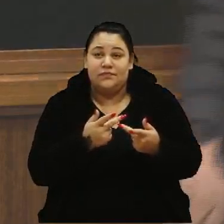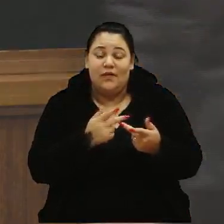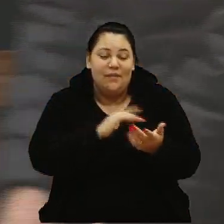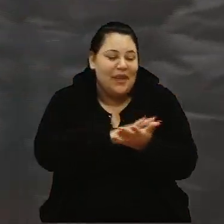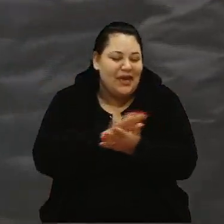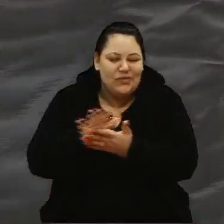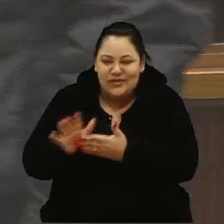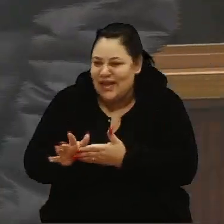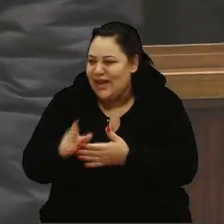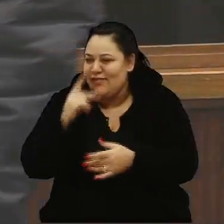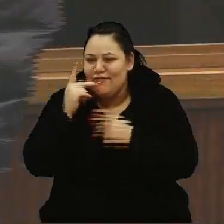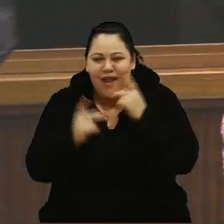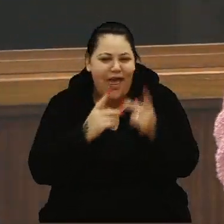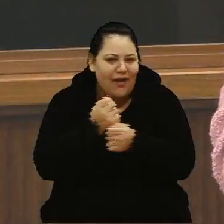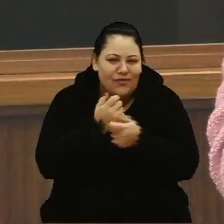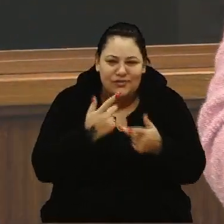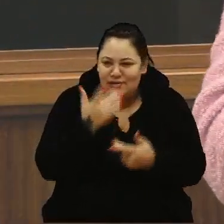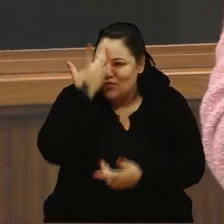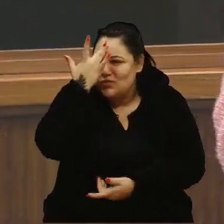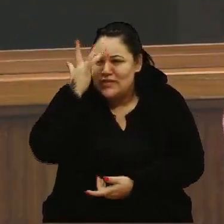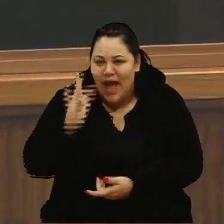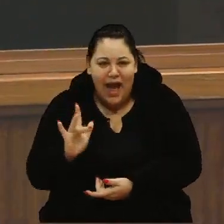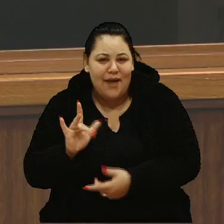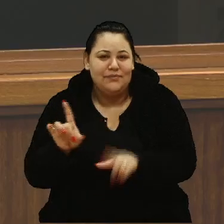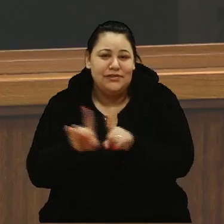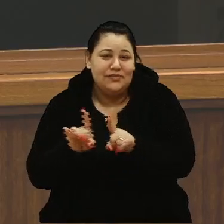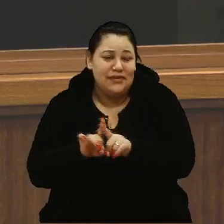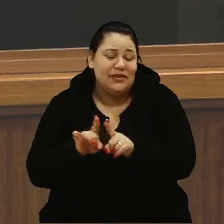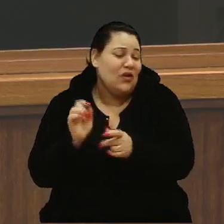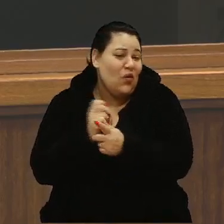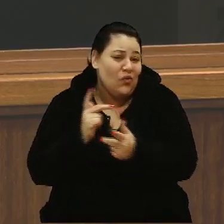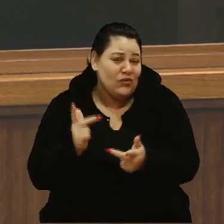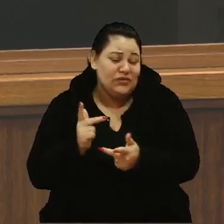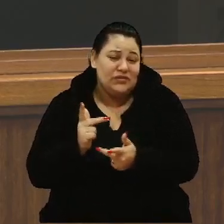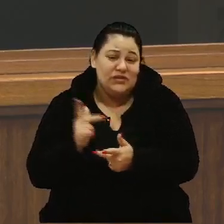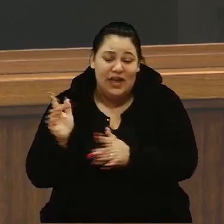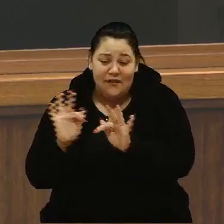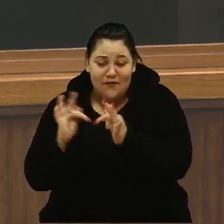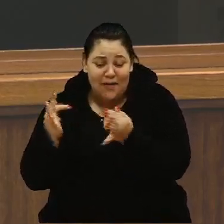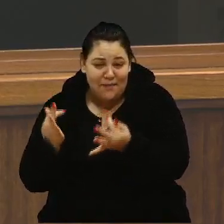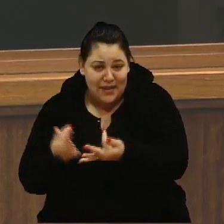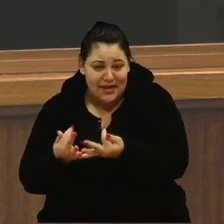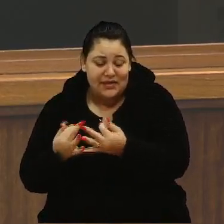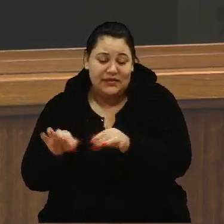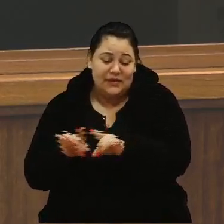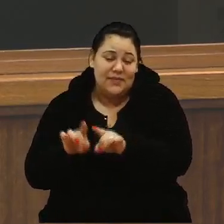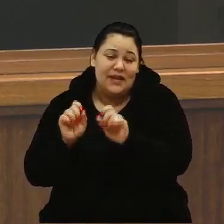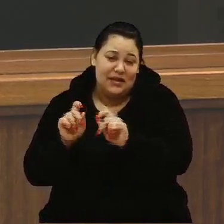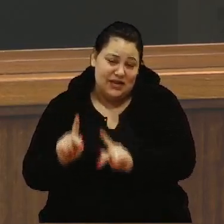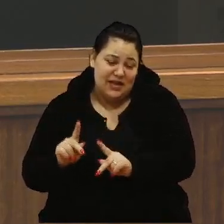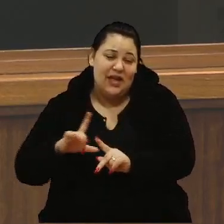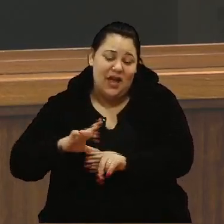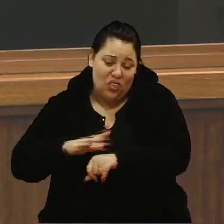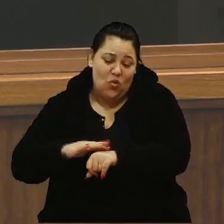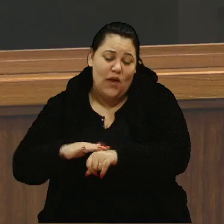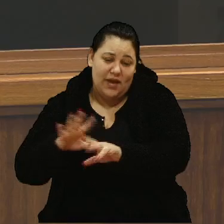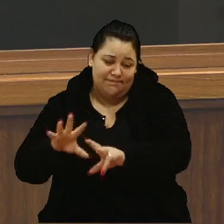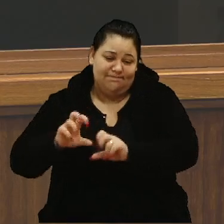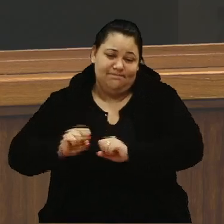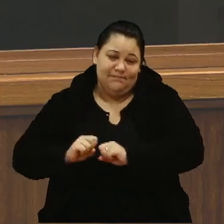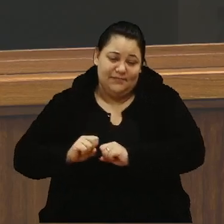estereótipo, discriminação, situações que levam aquelas pessoas que estão numa situação dessas, muitas vezes não